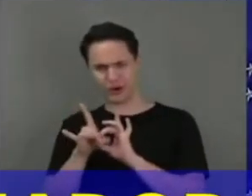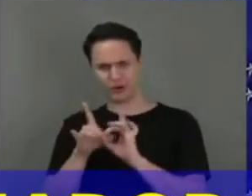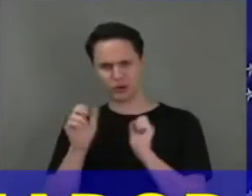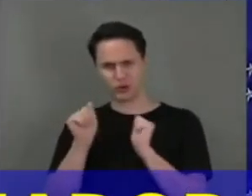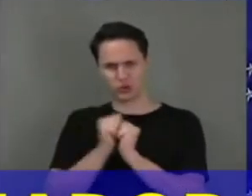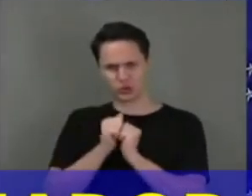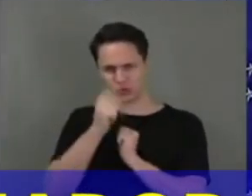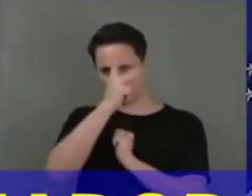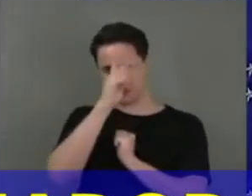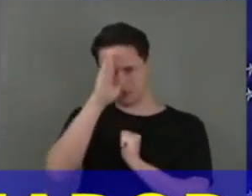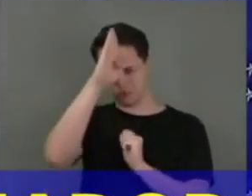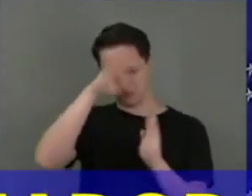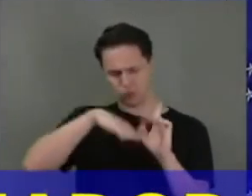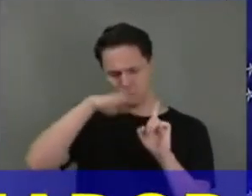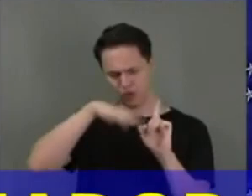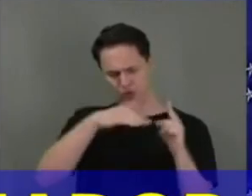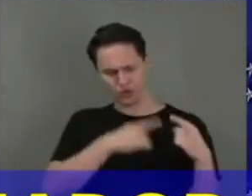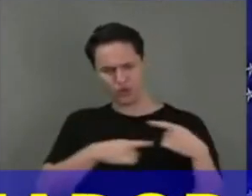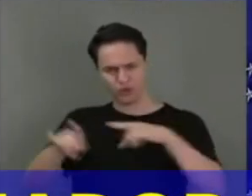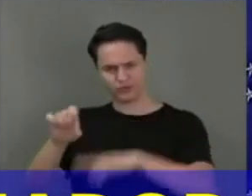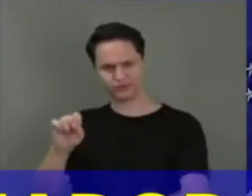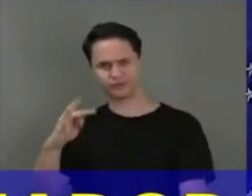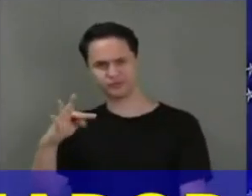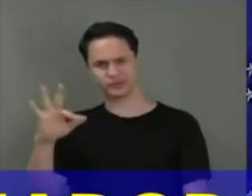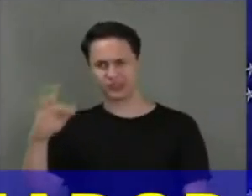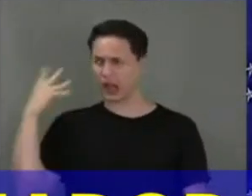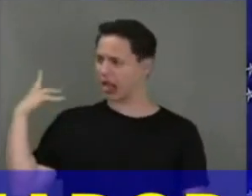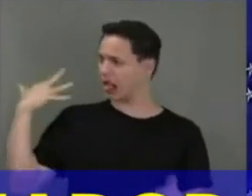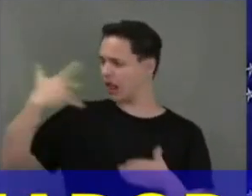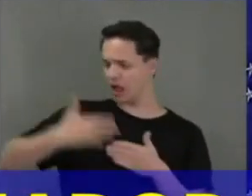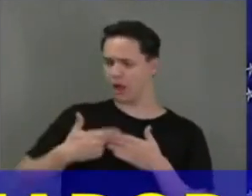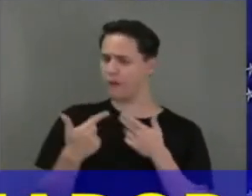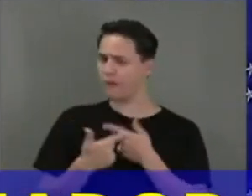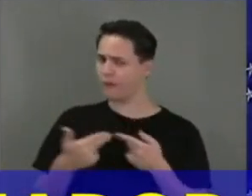STF? Depois de tudo que aconteceu,